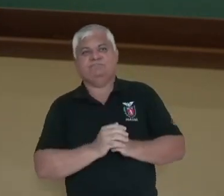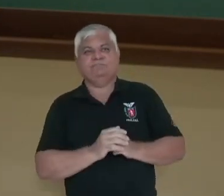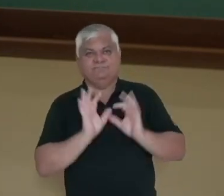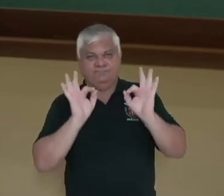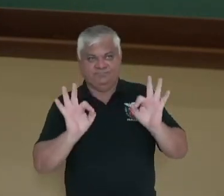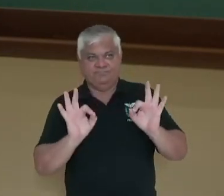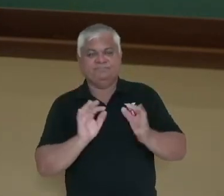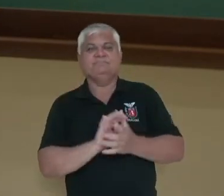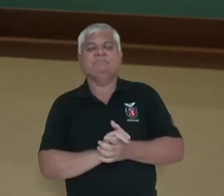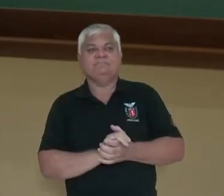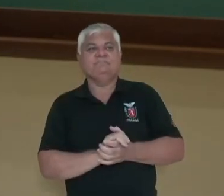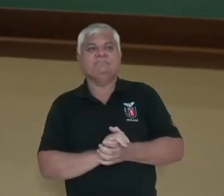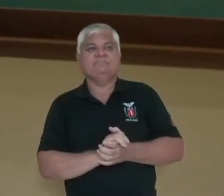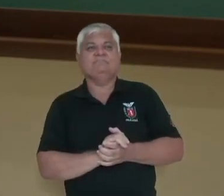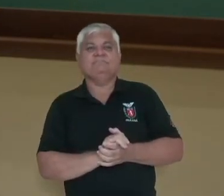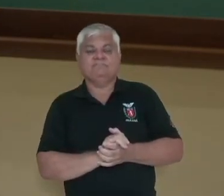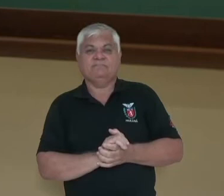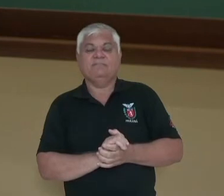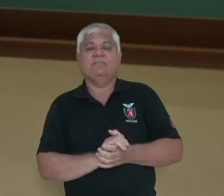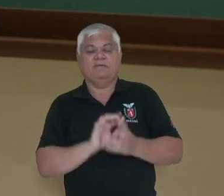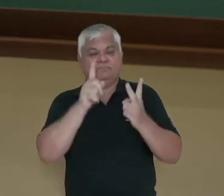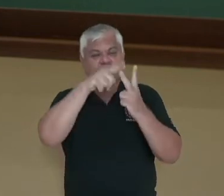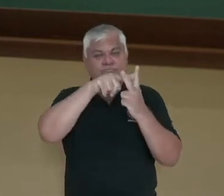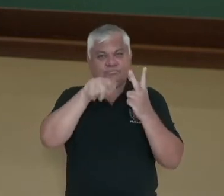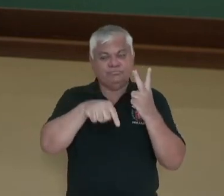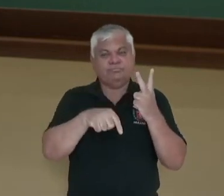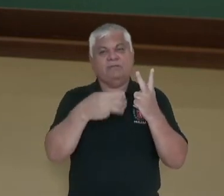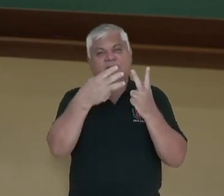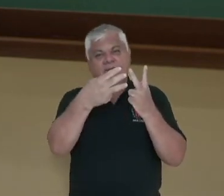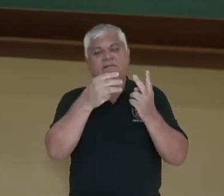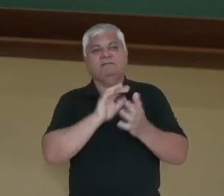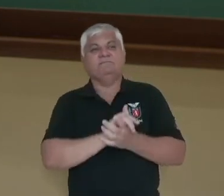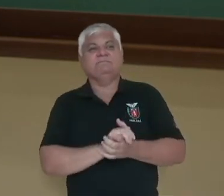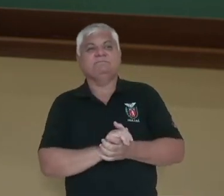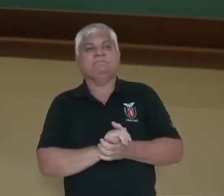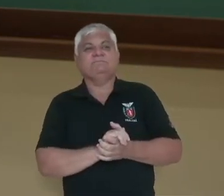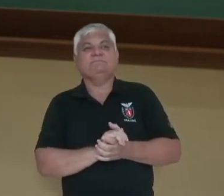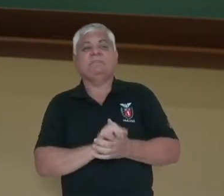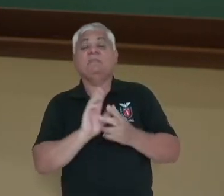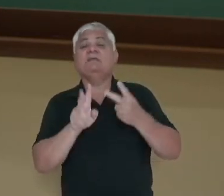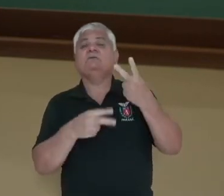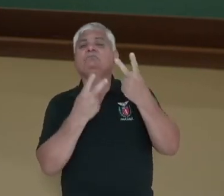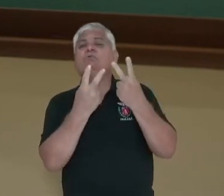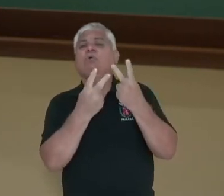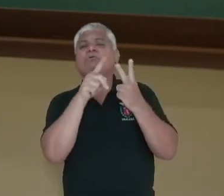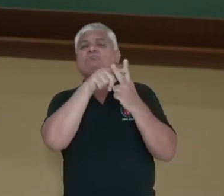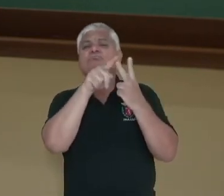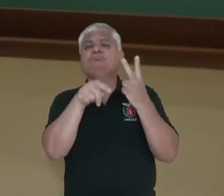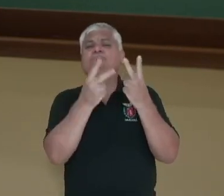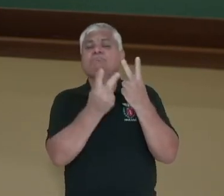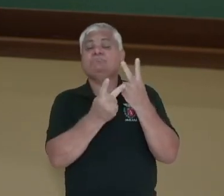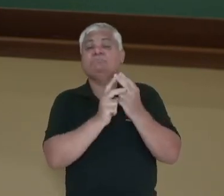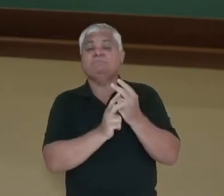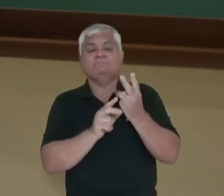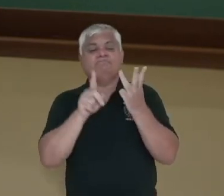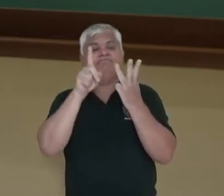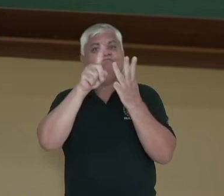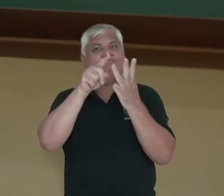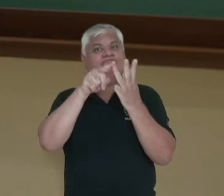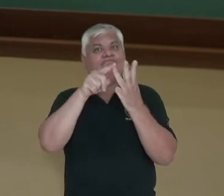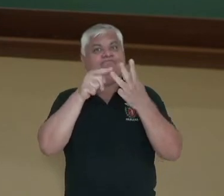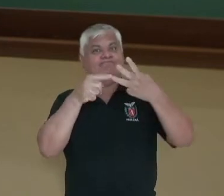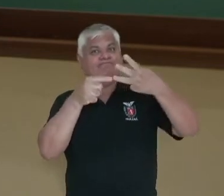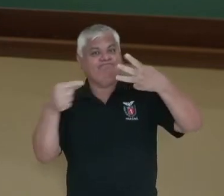correto? Então, o elemento A31 é o raiz de 3. O raiz de 2, pessoal, ele está na terceira